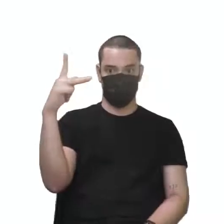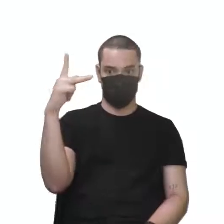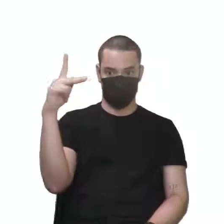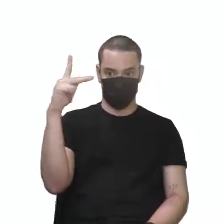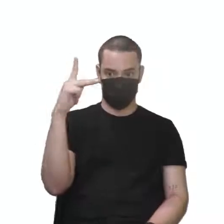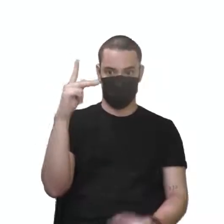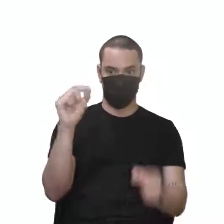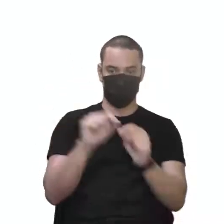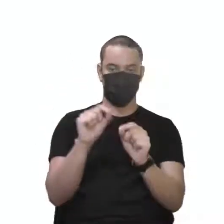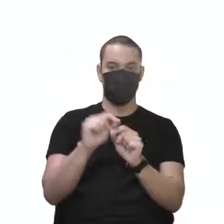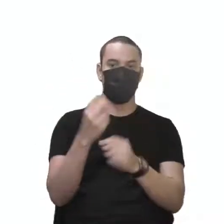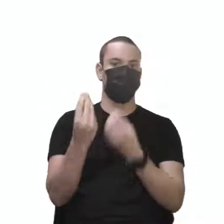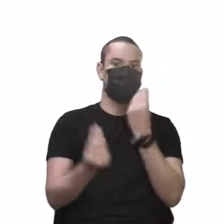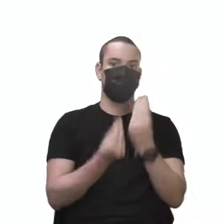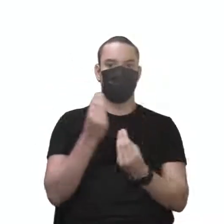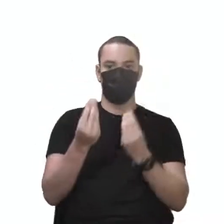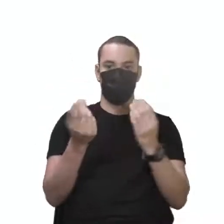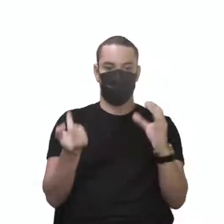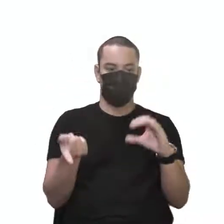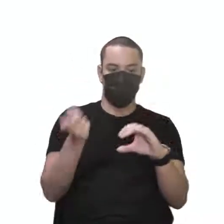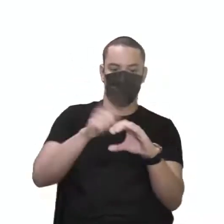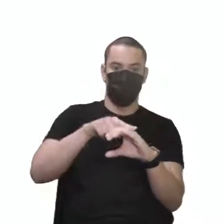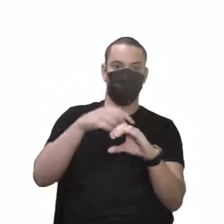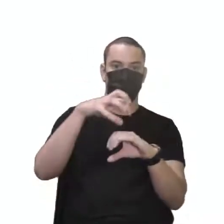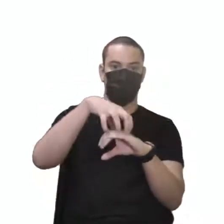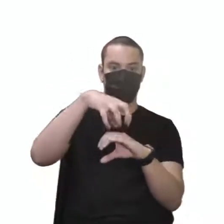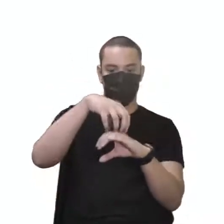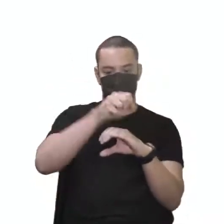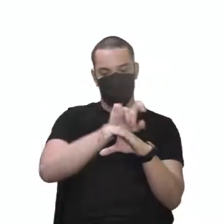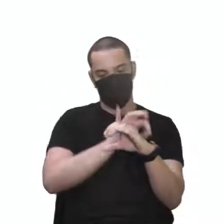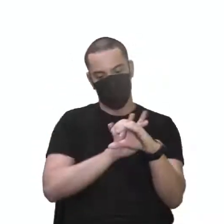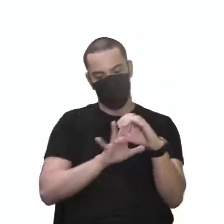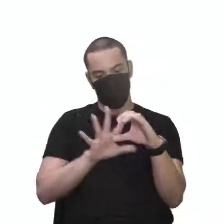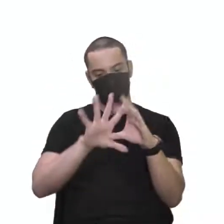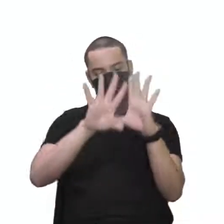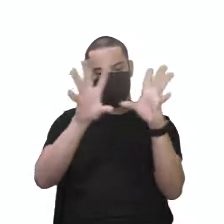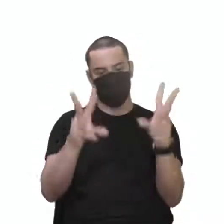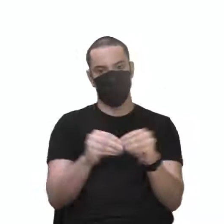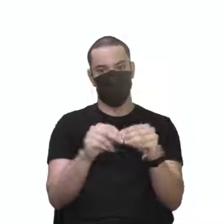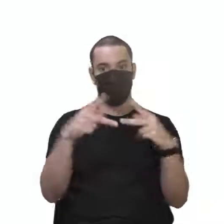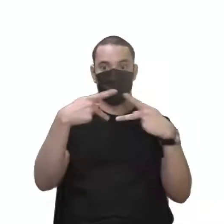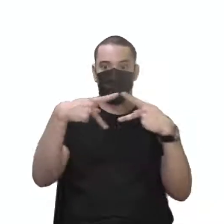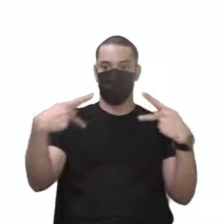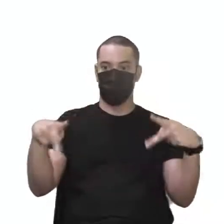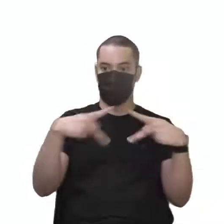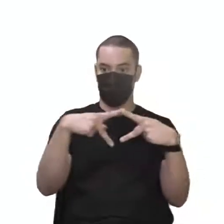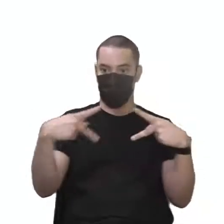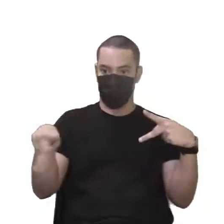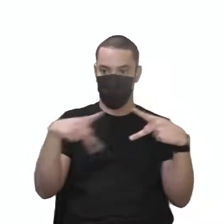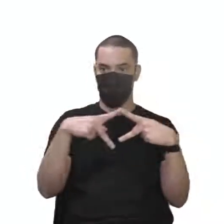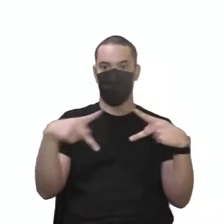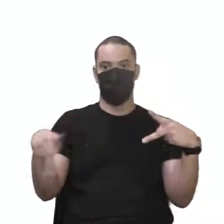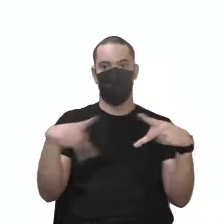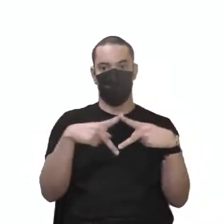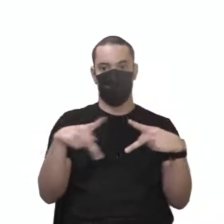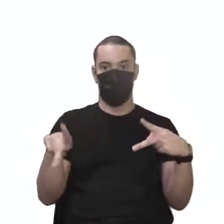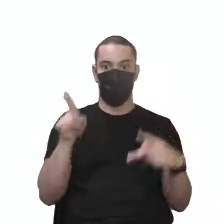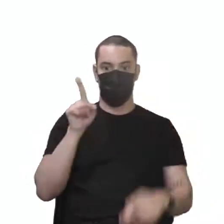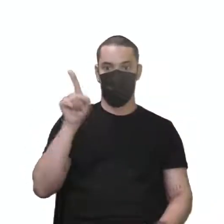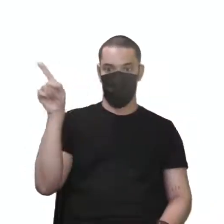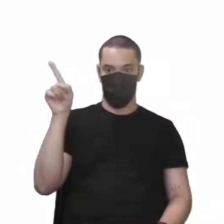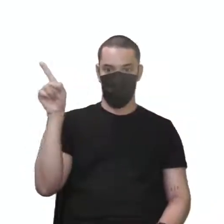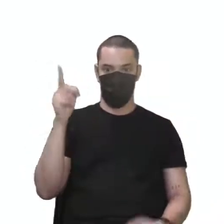organismo, das estruturas que compõem o bacteriófago. Então, ele vai começar a sintetizar proteínas, tá bom? Proteínas, isso aqui,